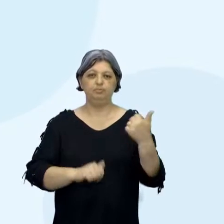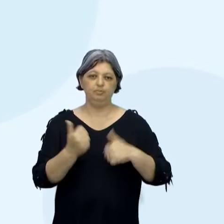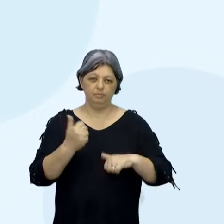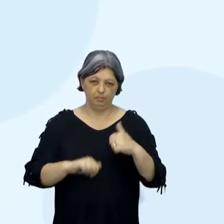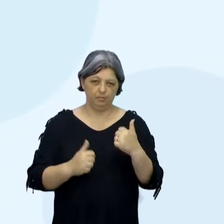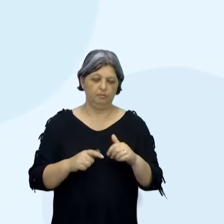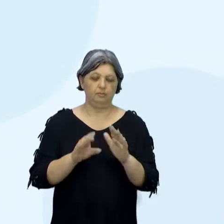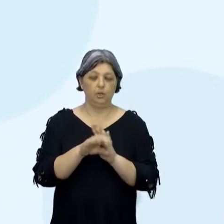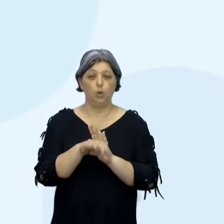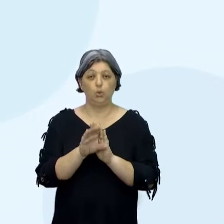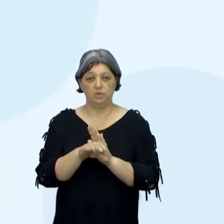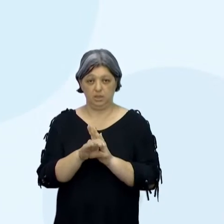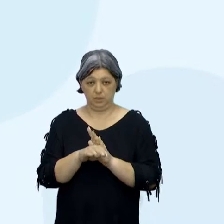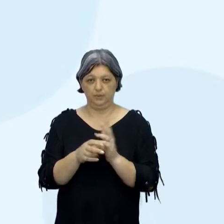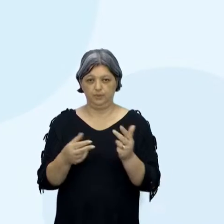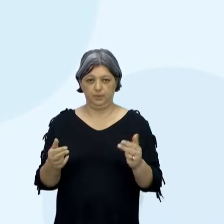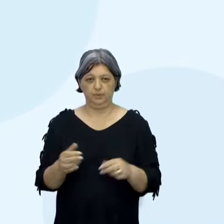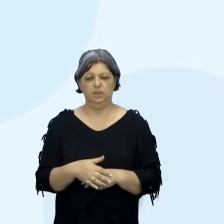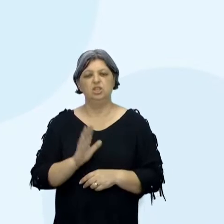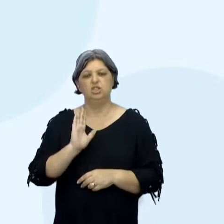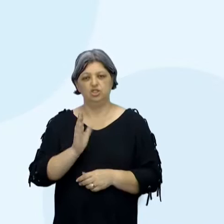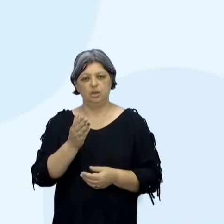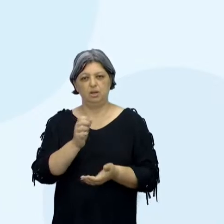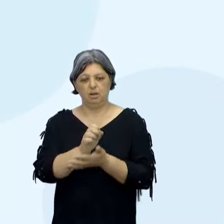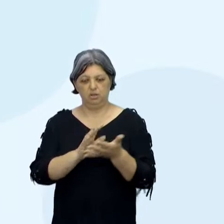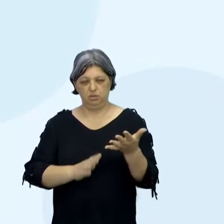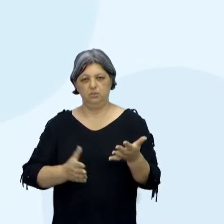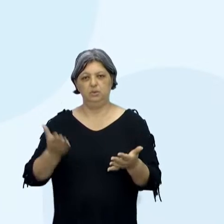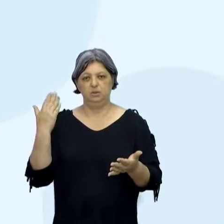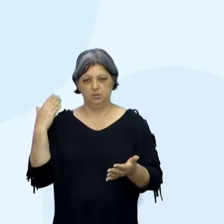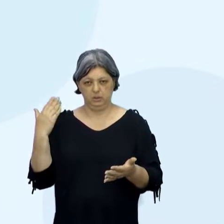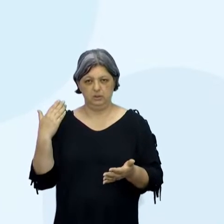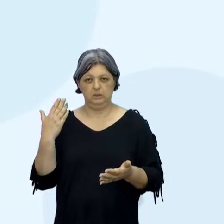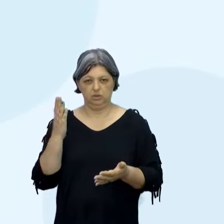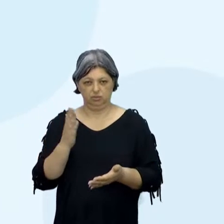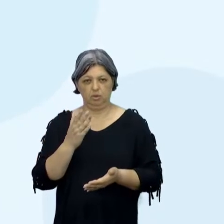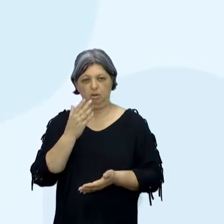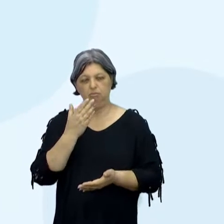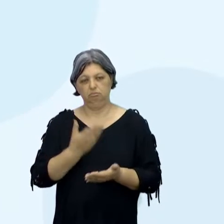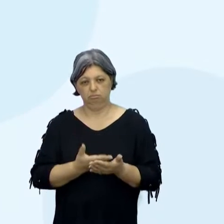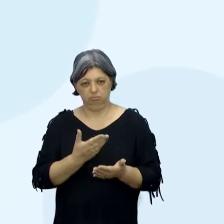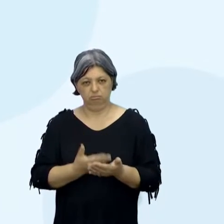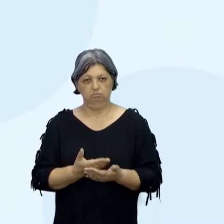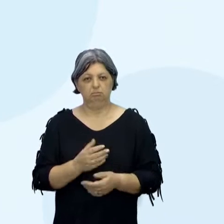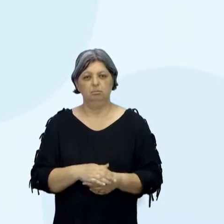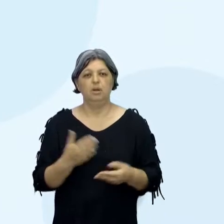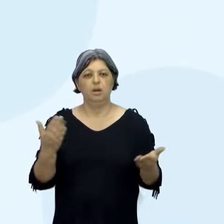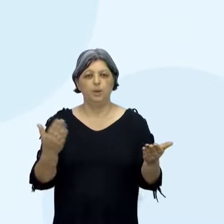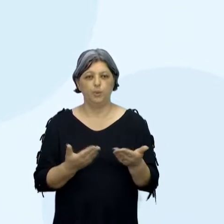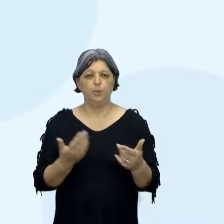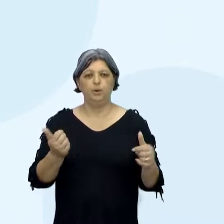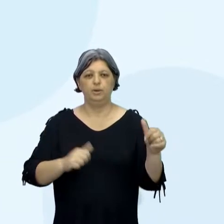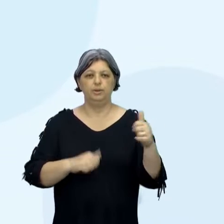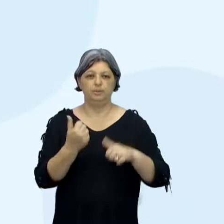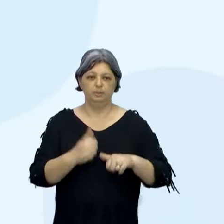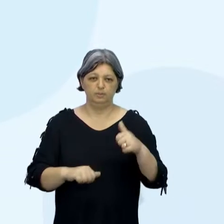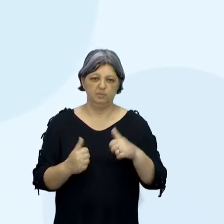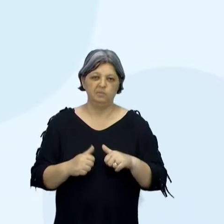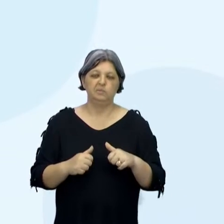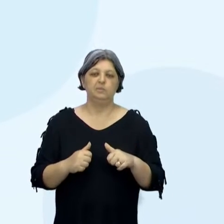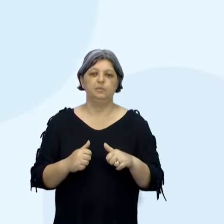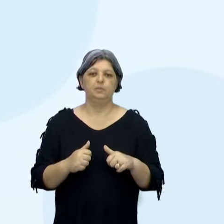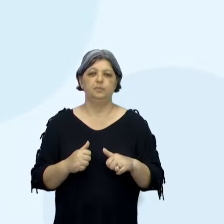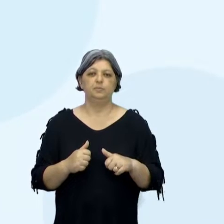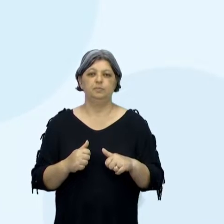dos conceitos, né, já vistos em atividades anteriores, e a partir de agora analisaremos aí mais a